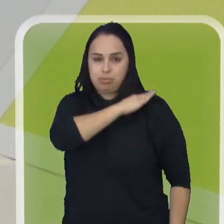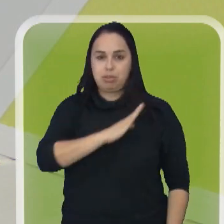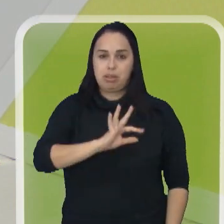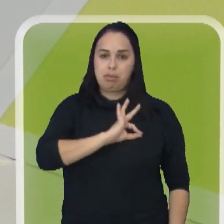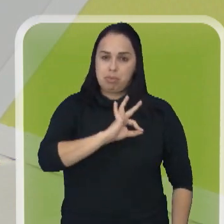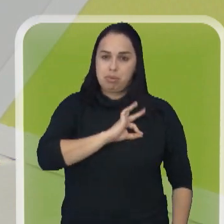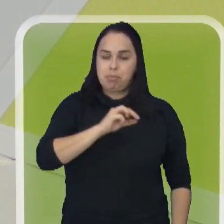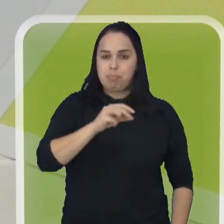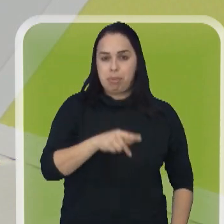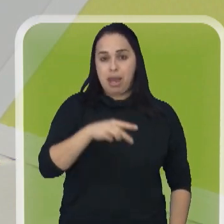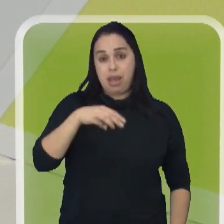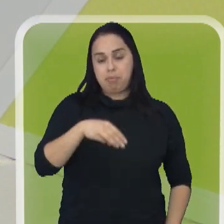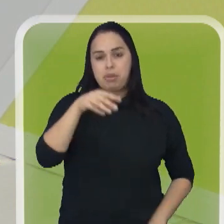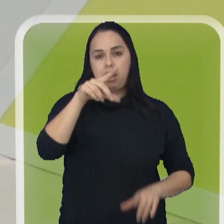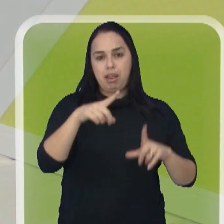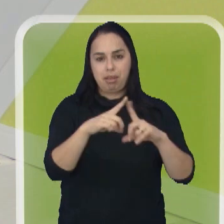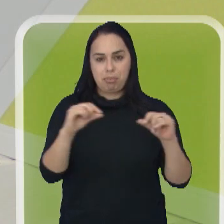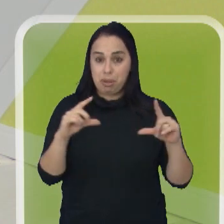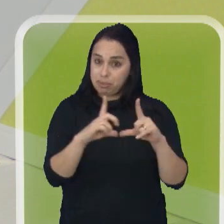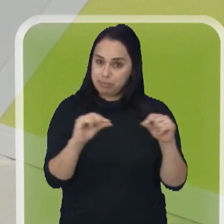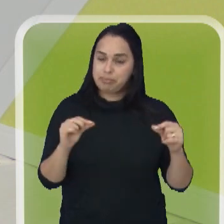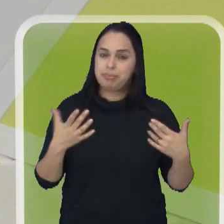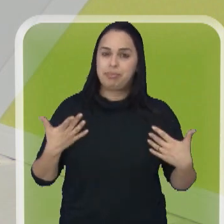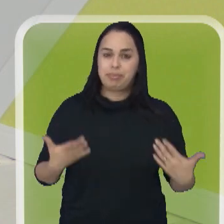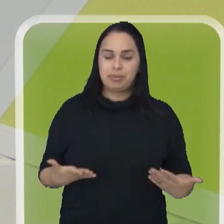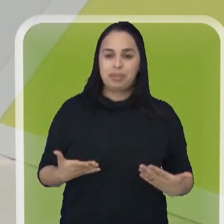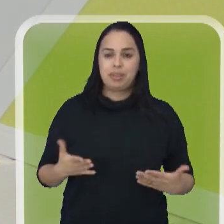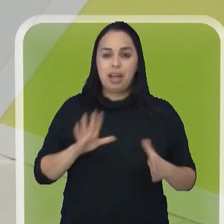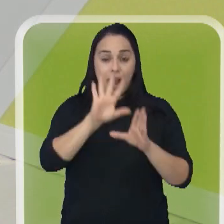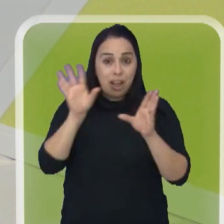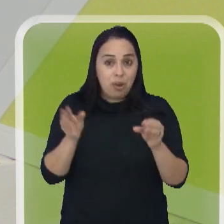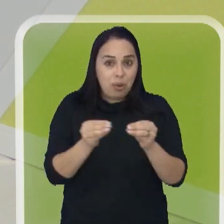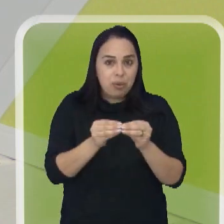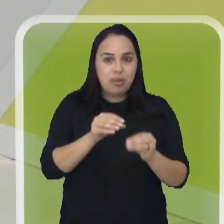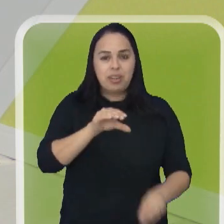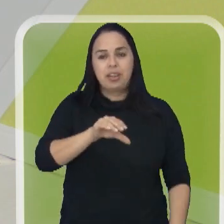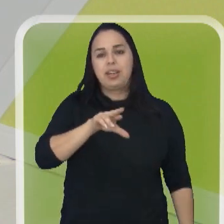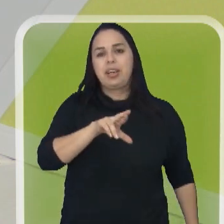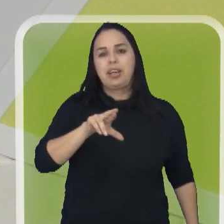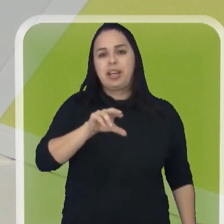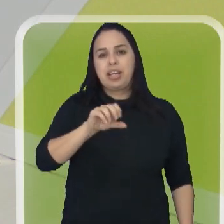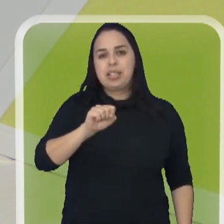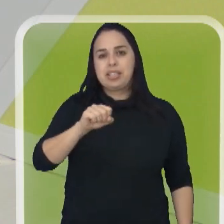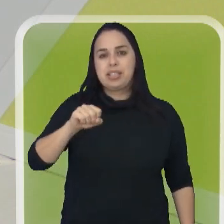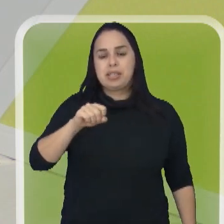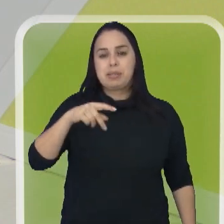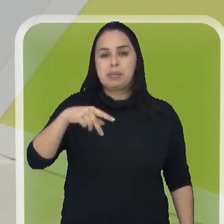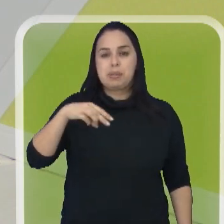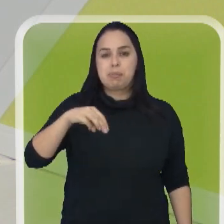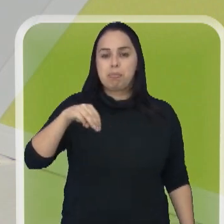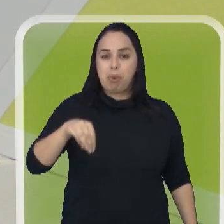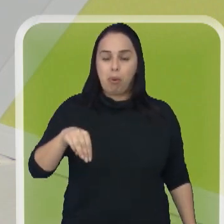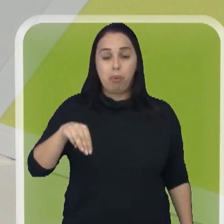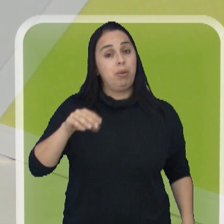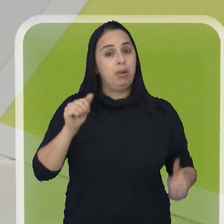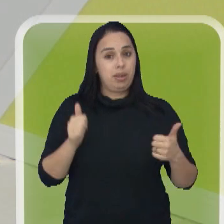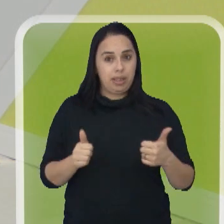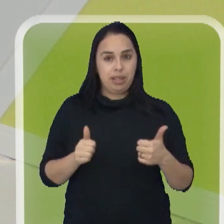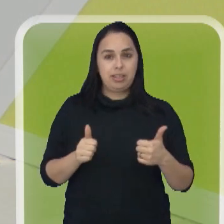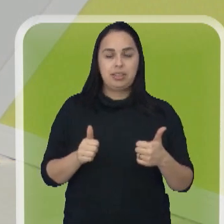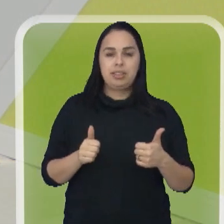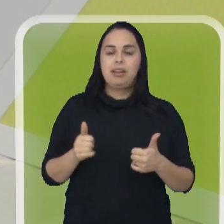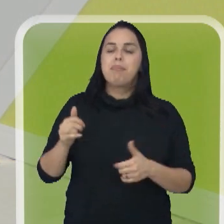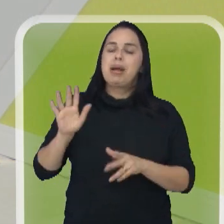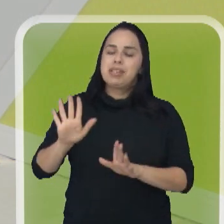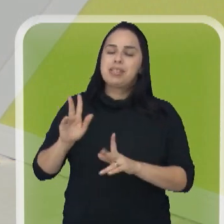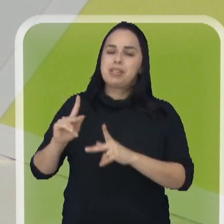Polícia Militar do Distrito Federal. Que beleza, hein? É o Crespon. É Crespon com 2 S's mesmo e M no final. Uma beleza. Tá certo? O São José vai trazer a